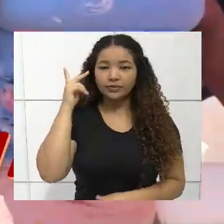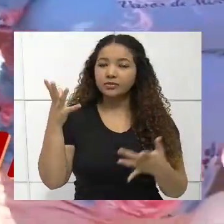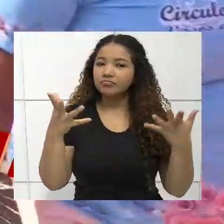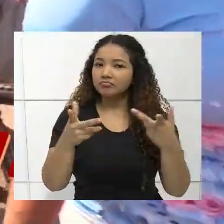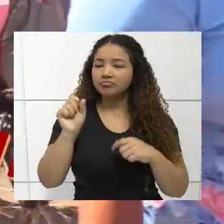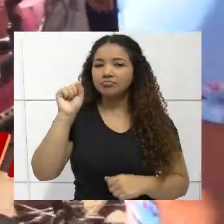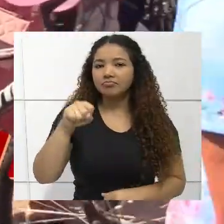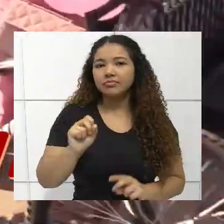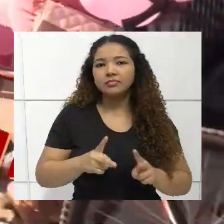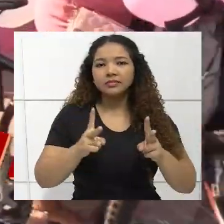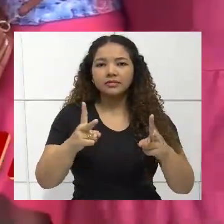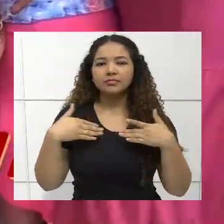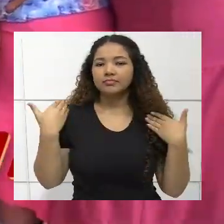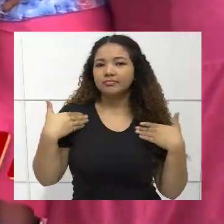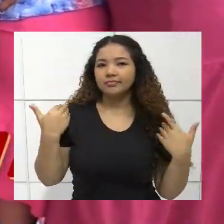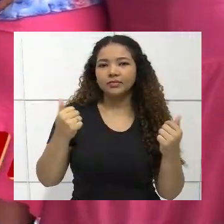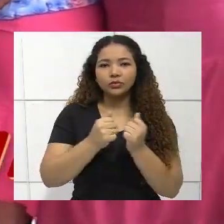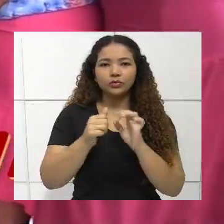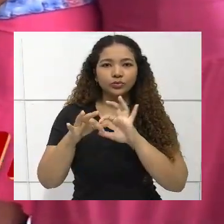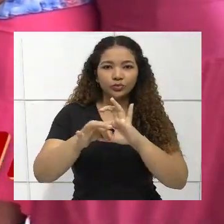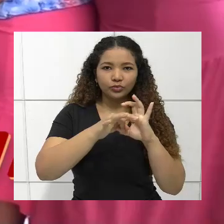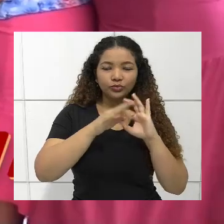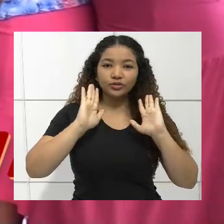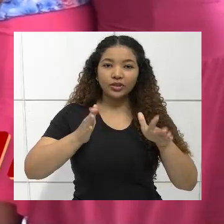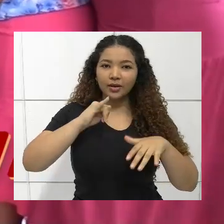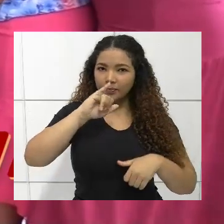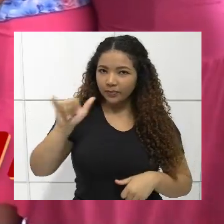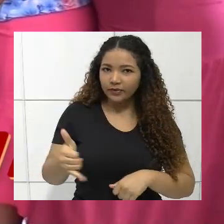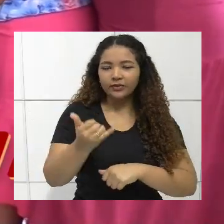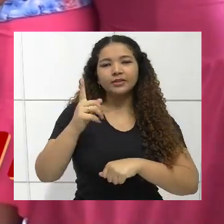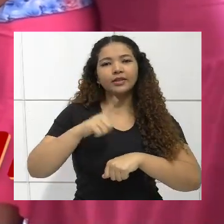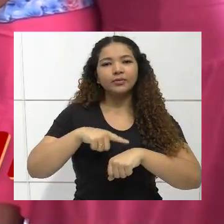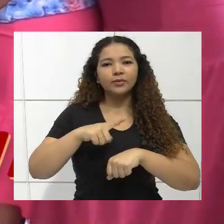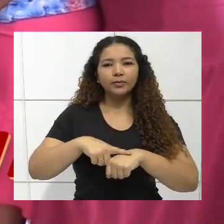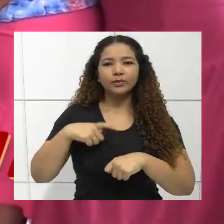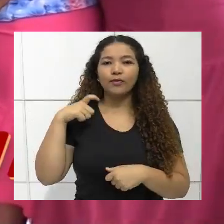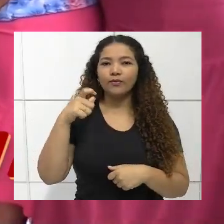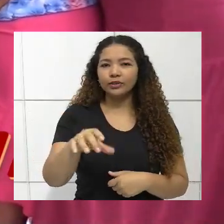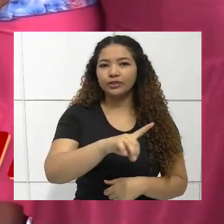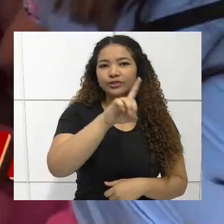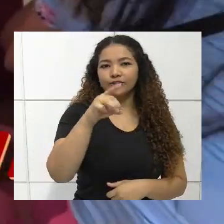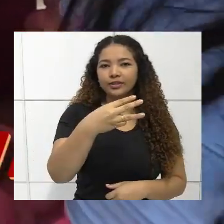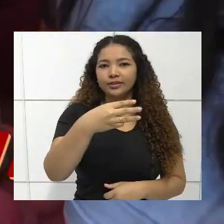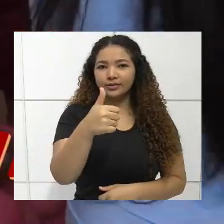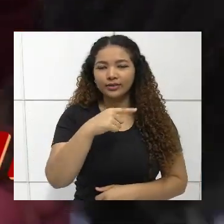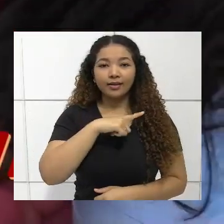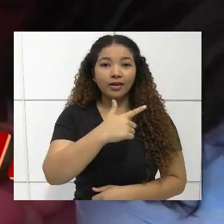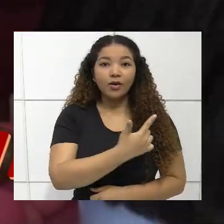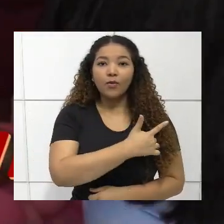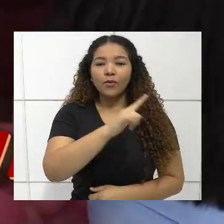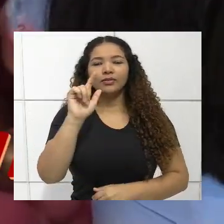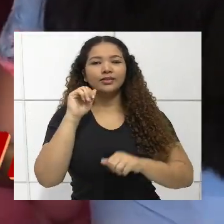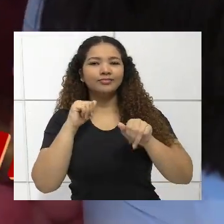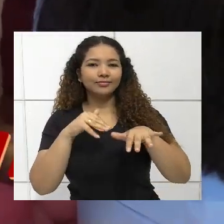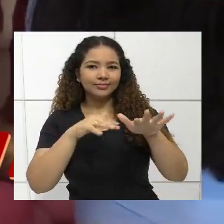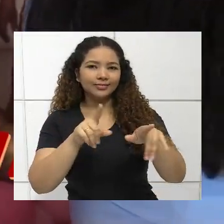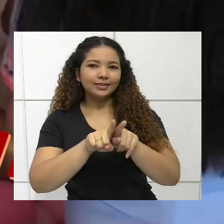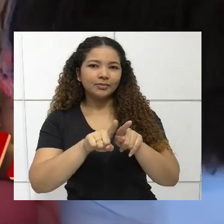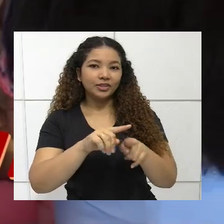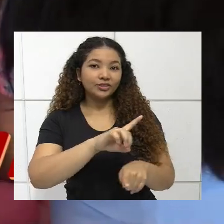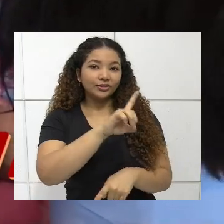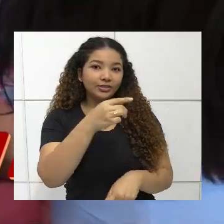sempre alegra o coração das pessoas. Mas aproveitando o momento, já para convidar para o dia 31, nós temos outra caminhada, a família,